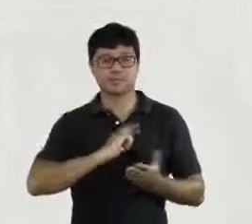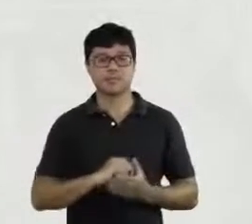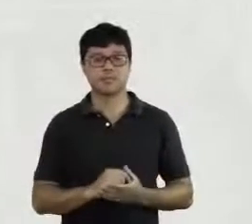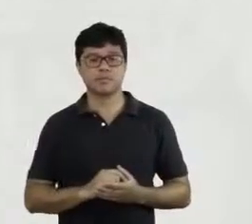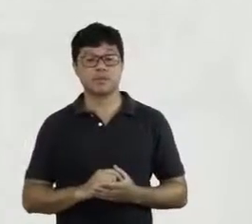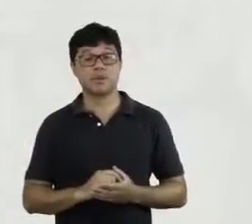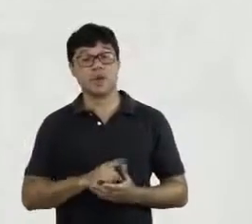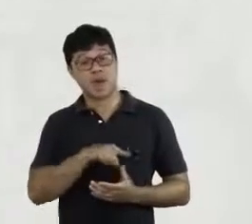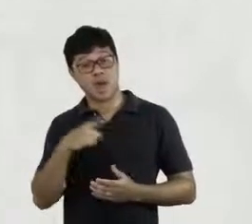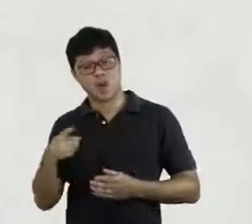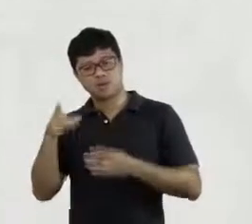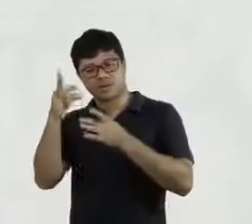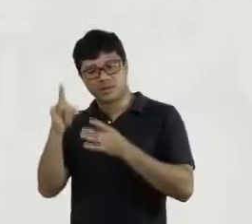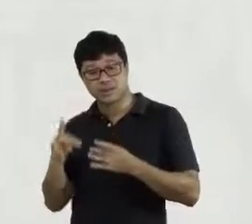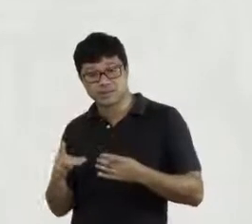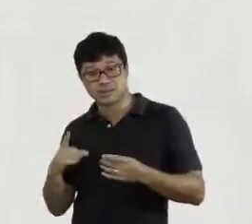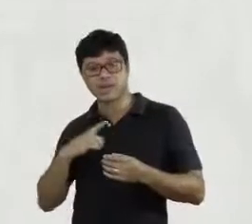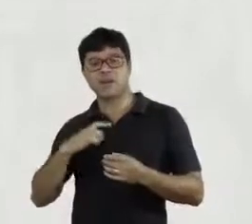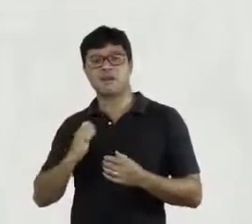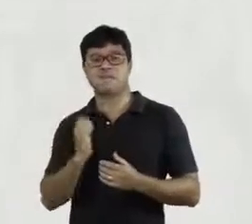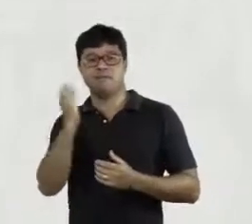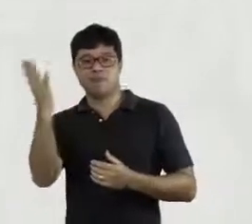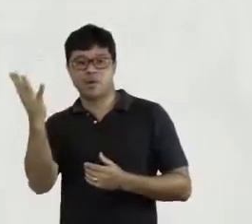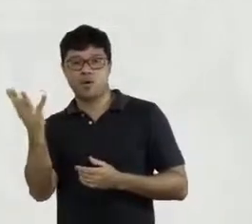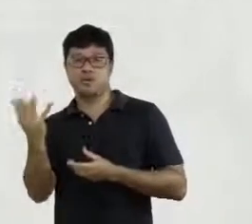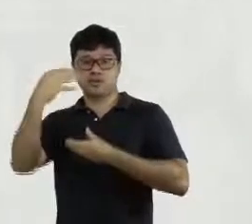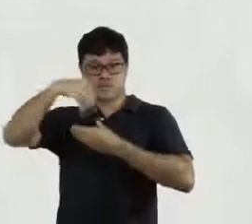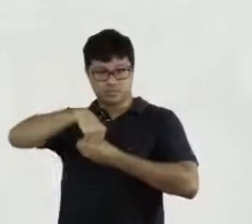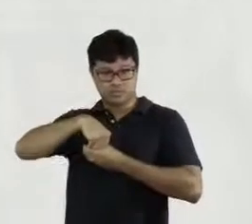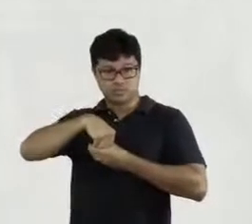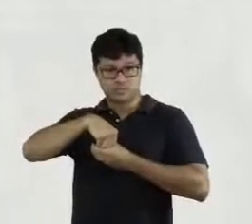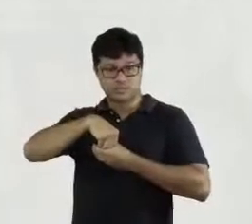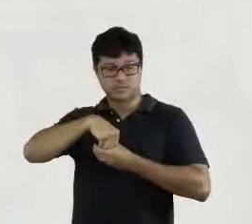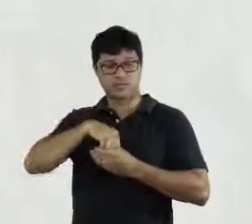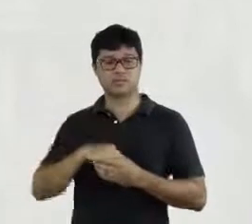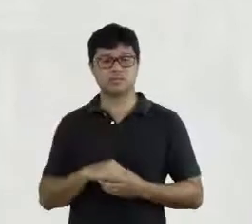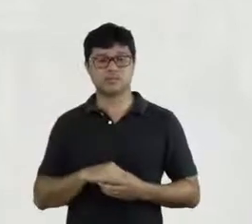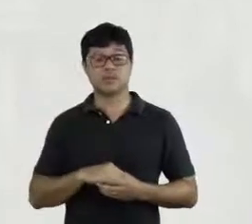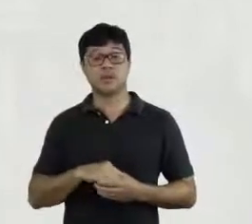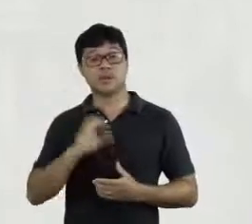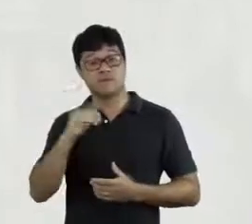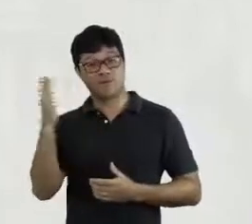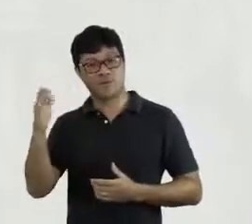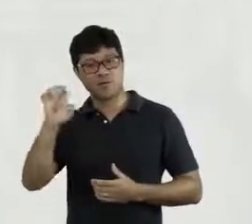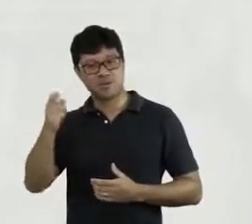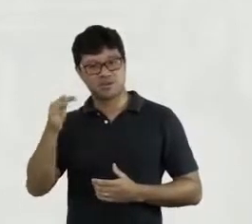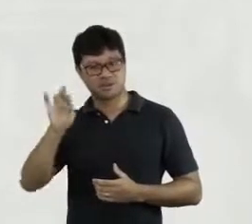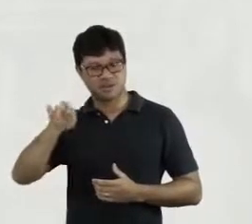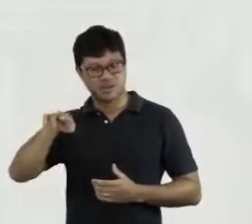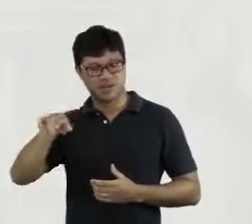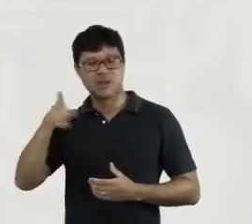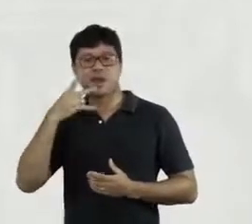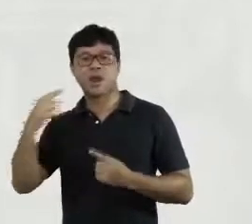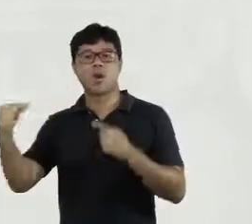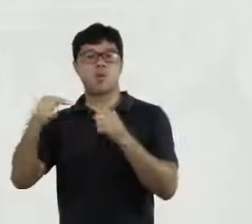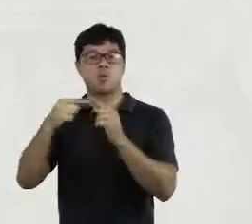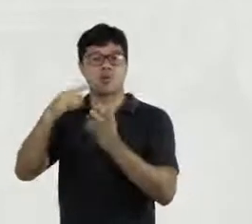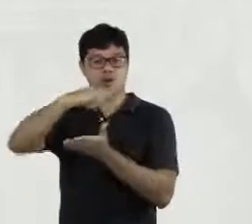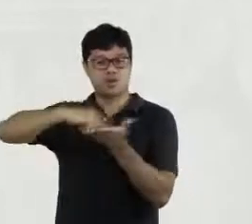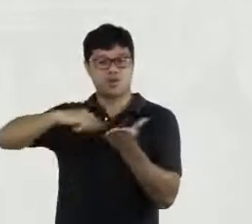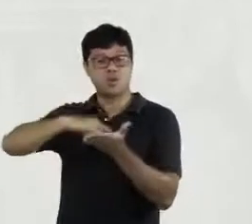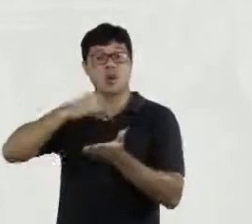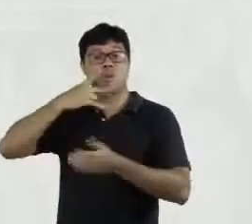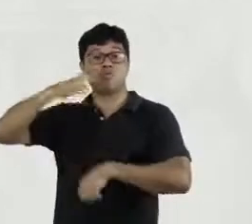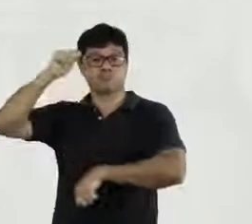bibliografia descritiva é dividida em externa e interna. A externa é aplicada ao documento como